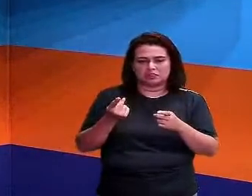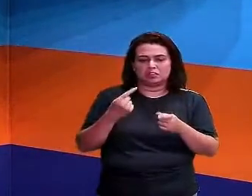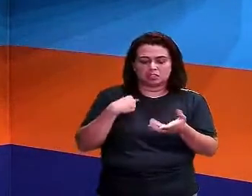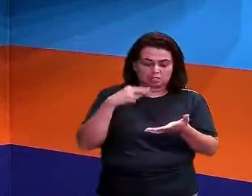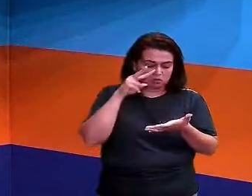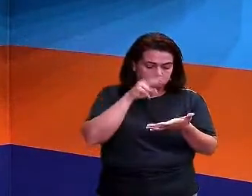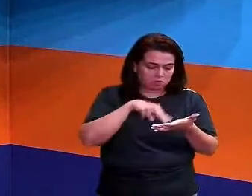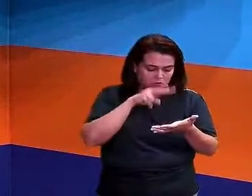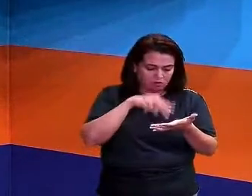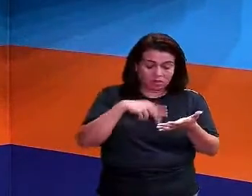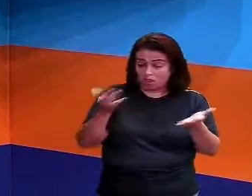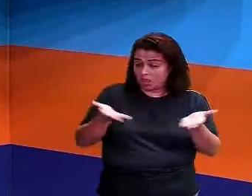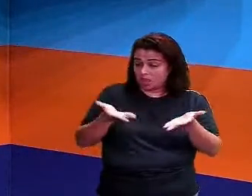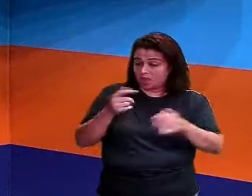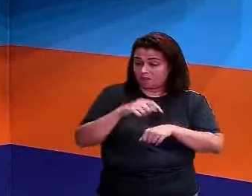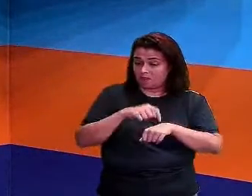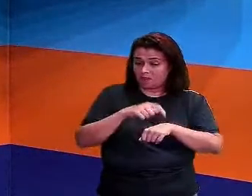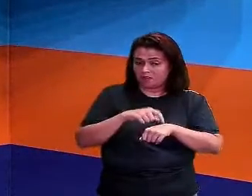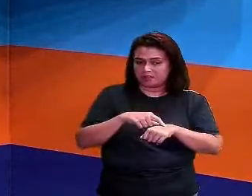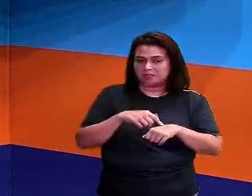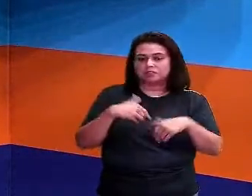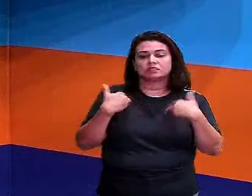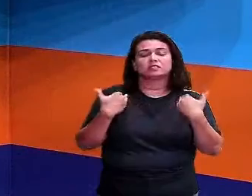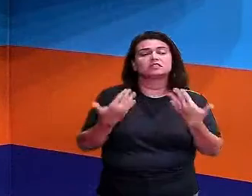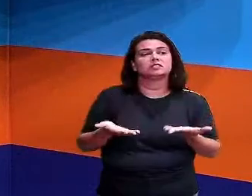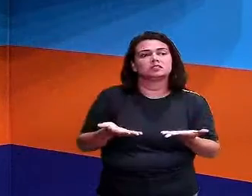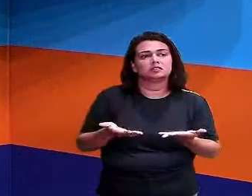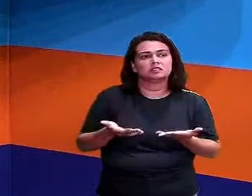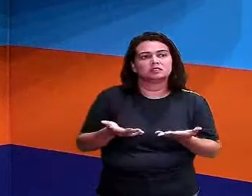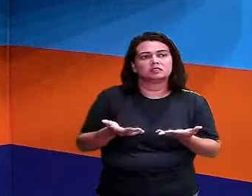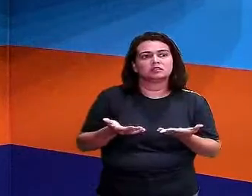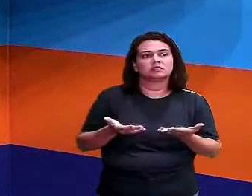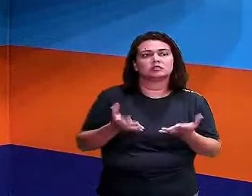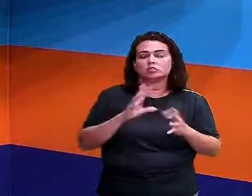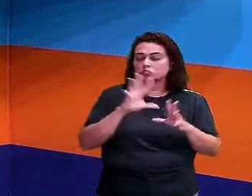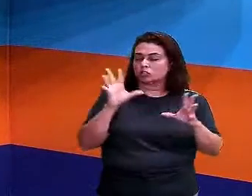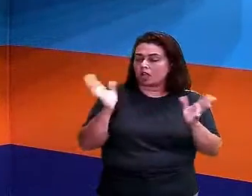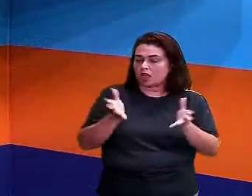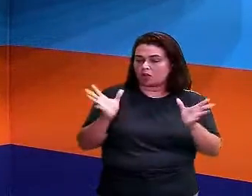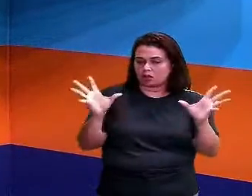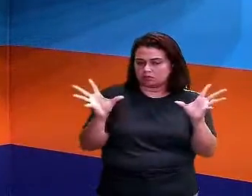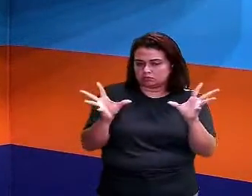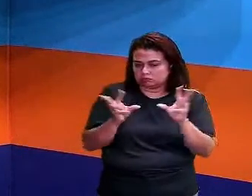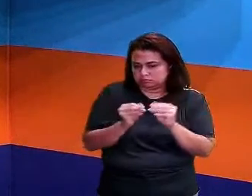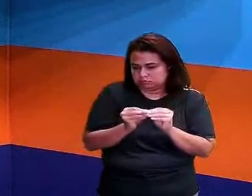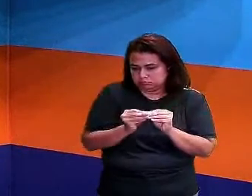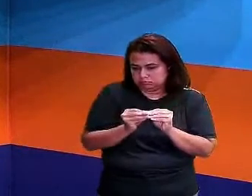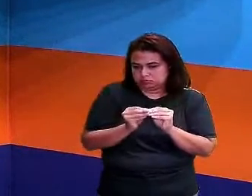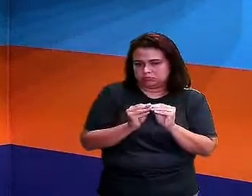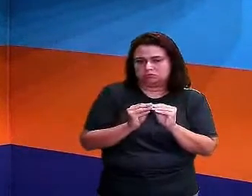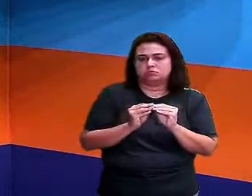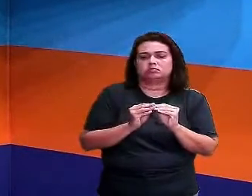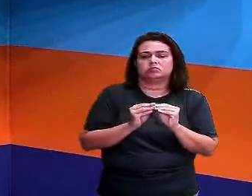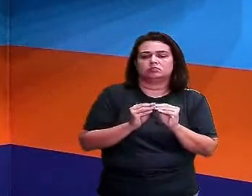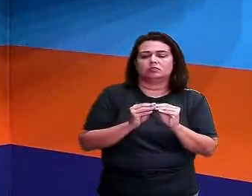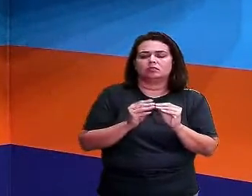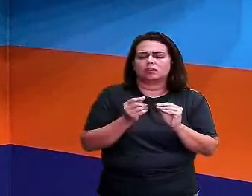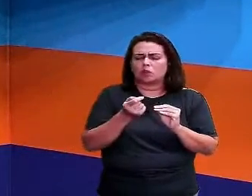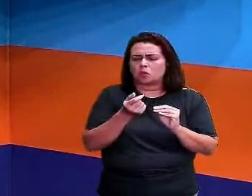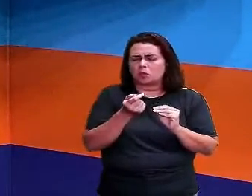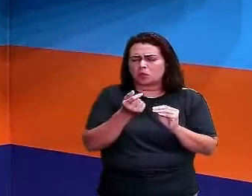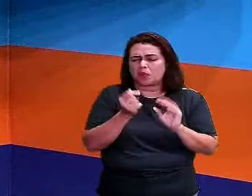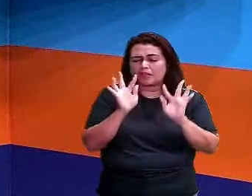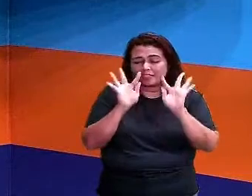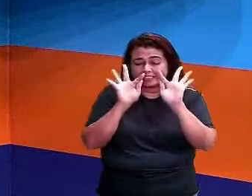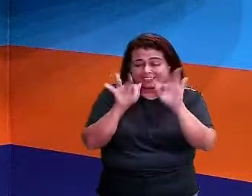eu vou lendo aqui na hora, tá certo? Então, gente, ó, só pra gente ir amarrando e finalizando nesse minutinho que falta aí da